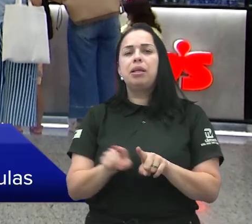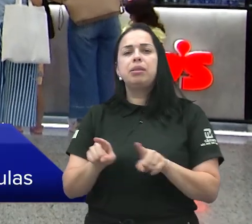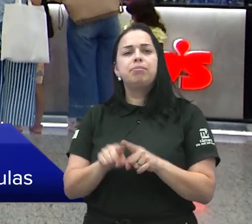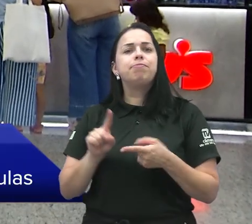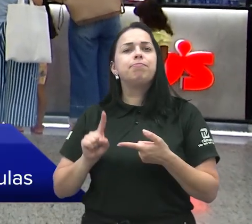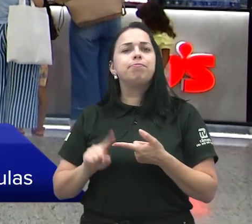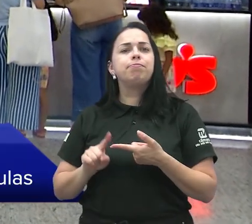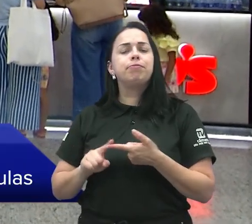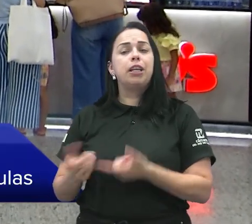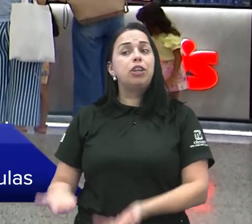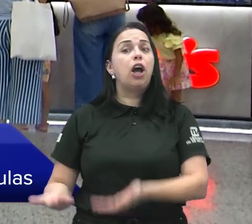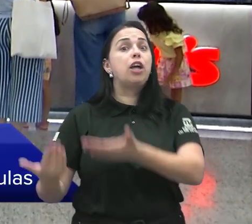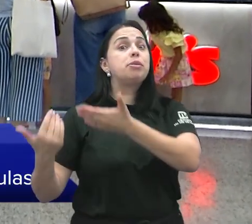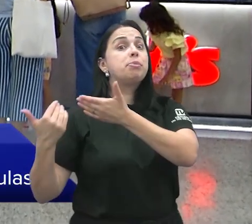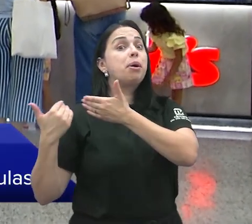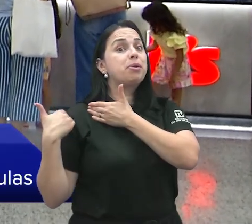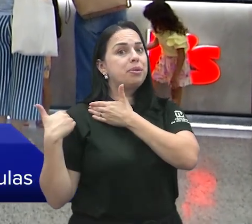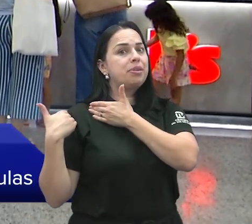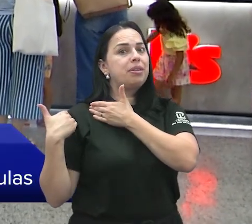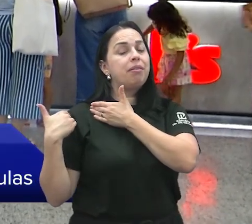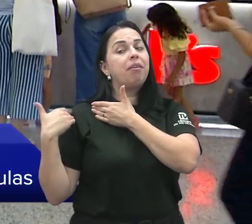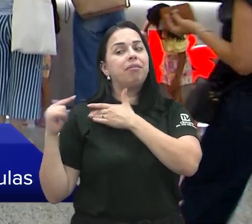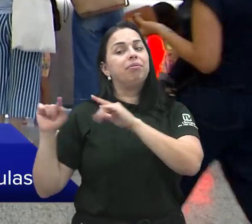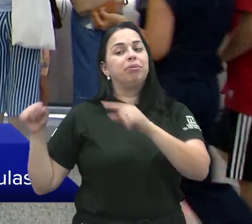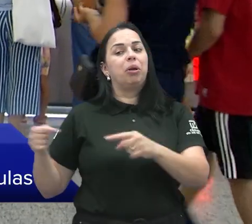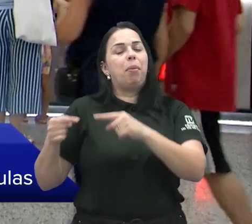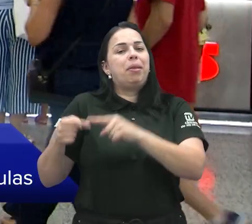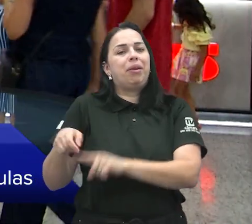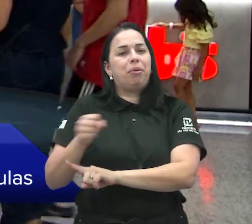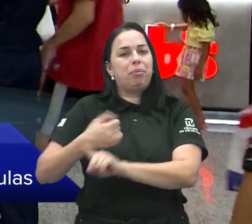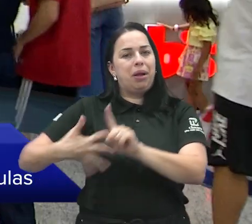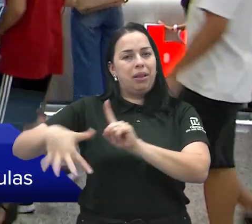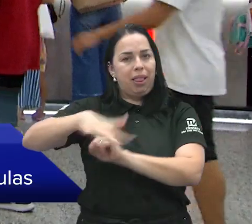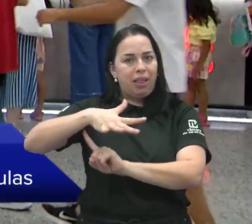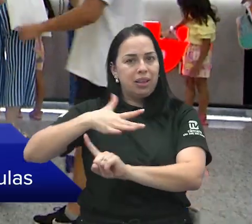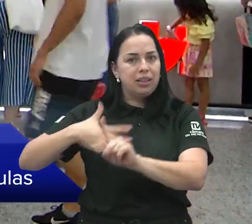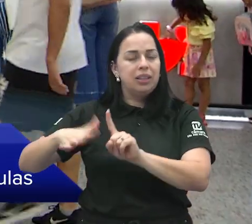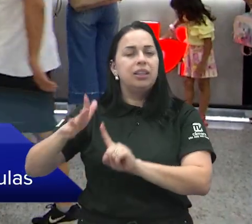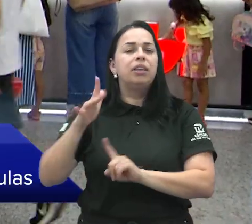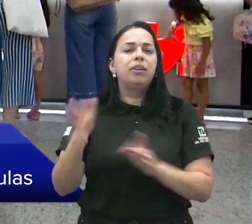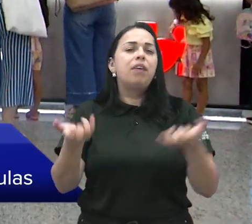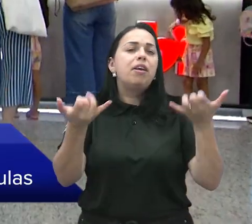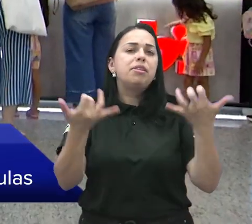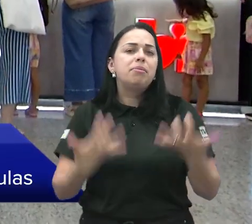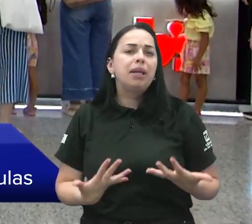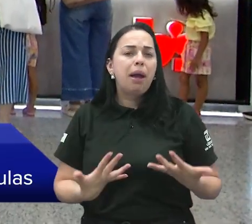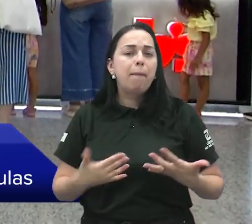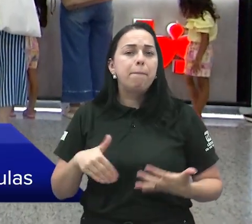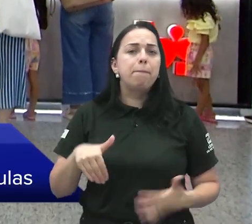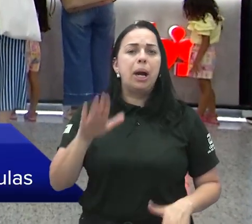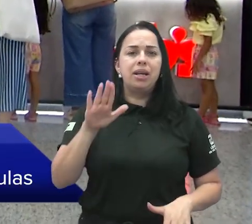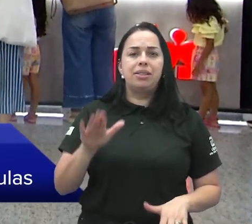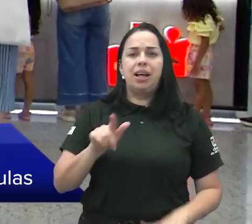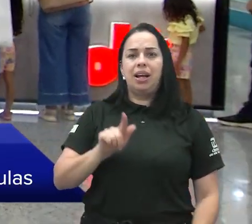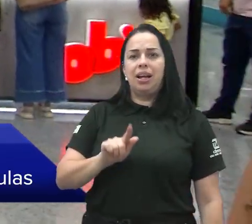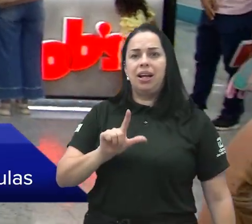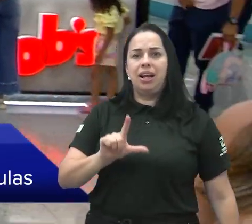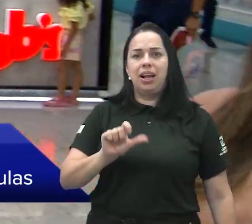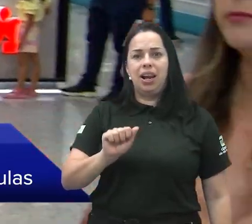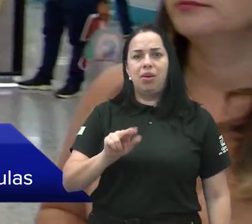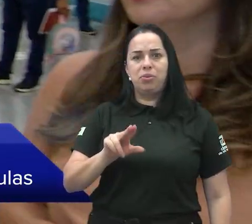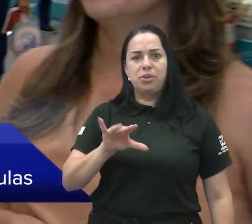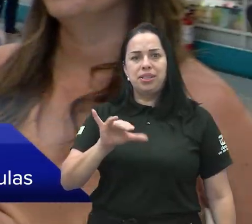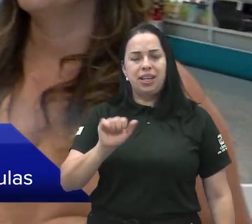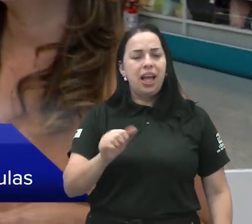mas também de responsabilidade ambiental. Quem vai falar mais com a gente a respeito disso é a Gláucia,